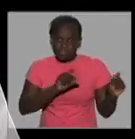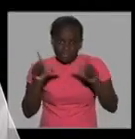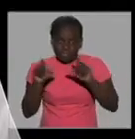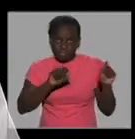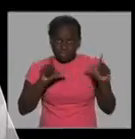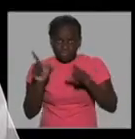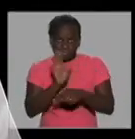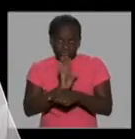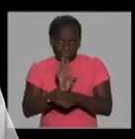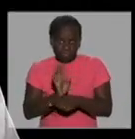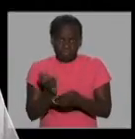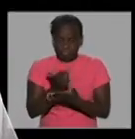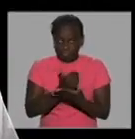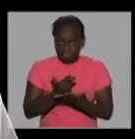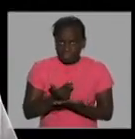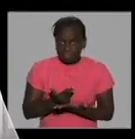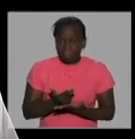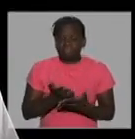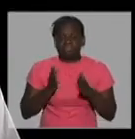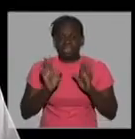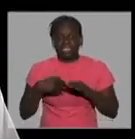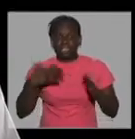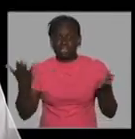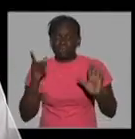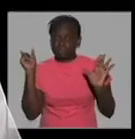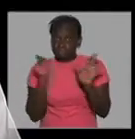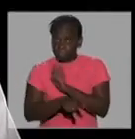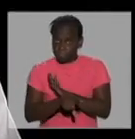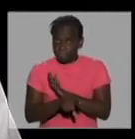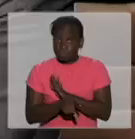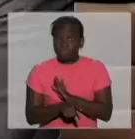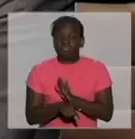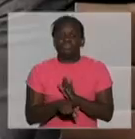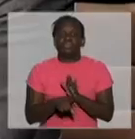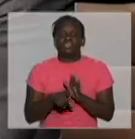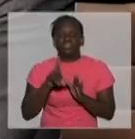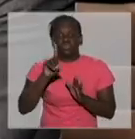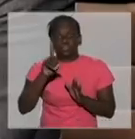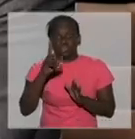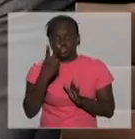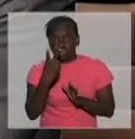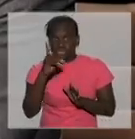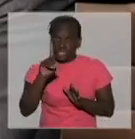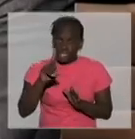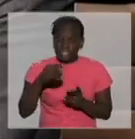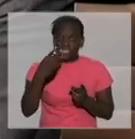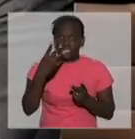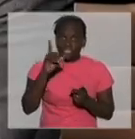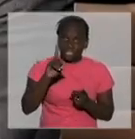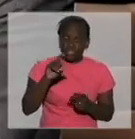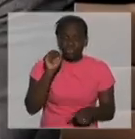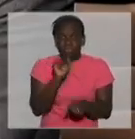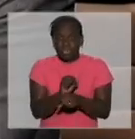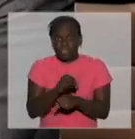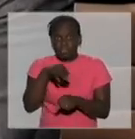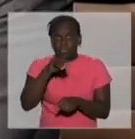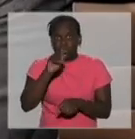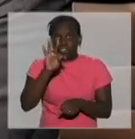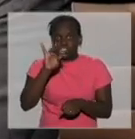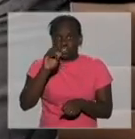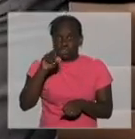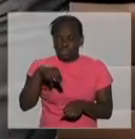na animação. E aí eu te pergunto, 2D, 3D ou stop motion? Qual